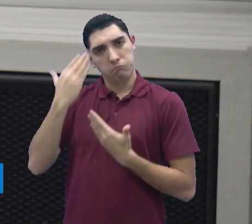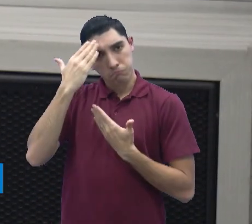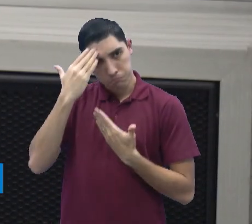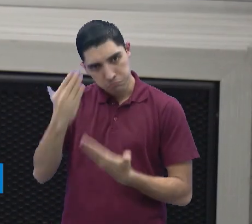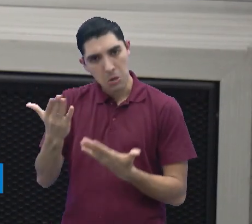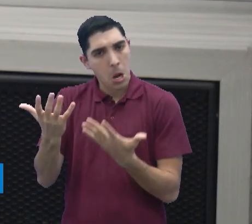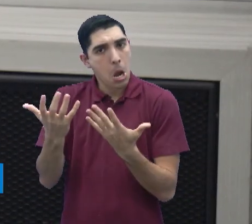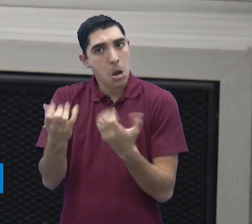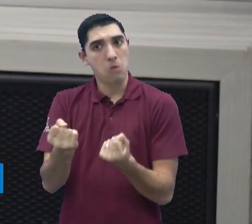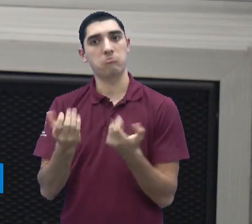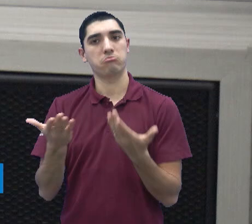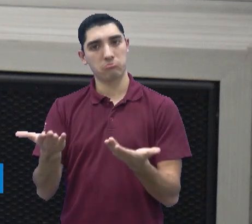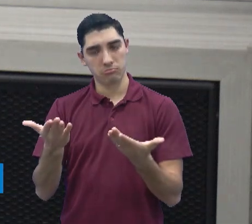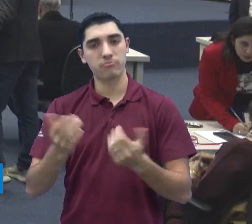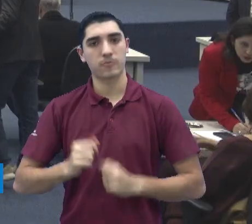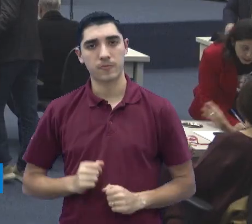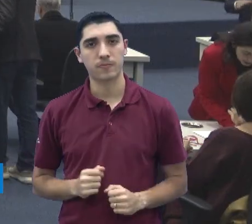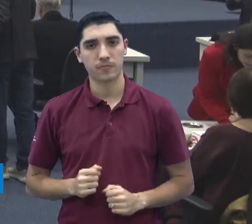indicação desse recurso.